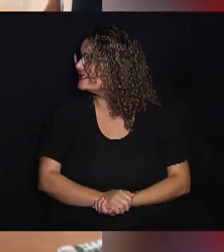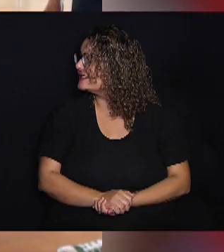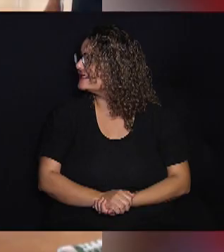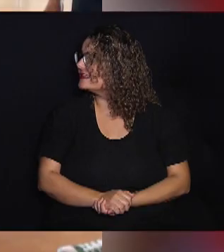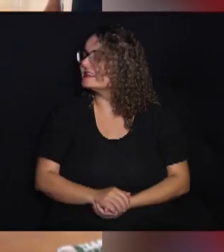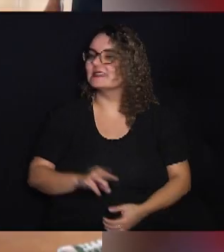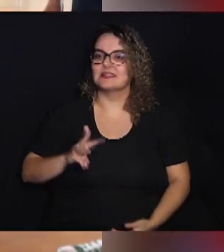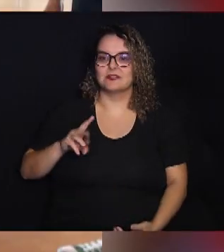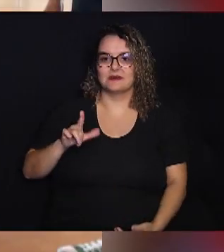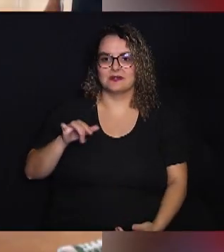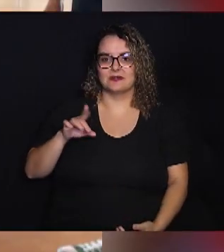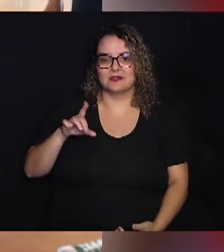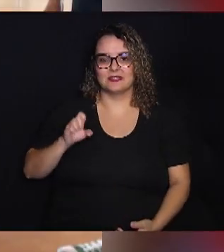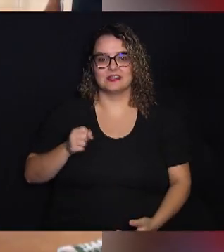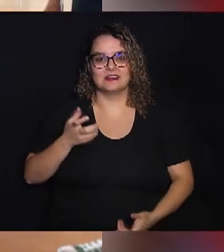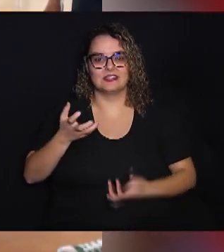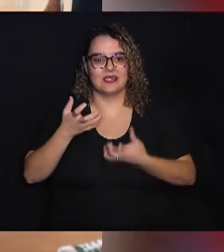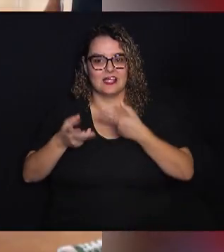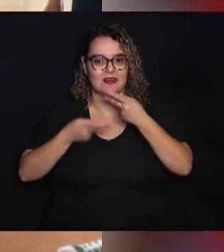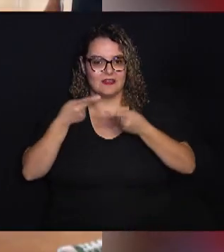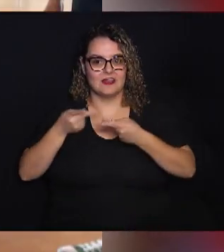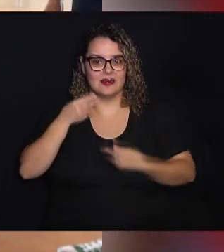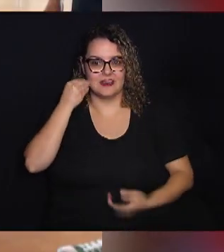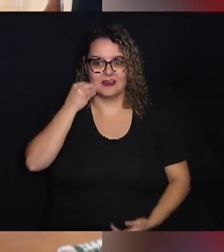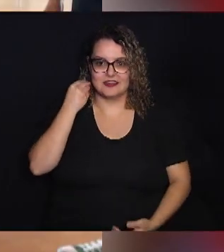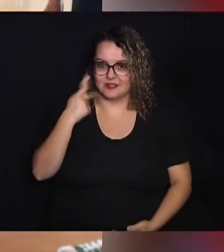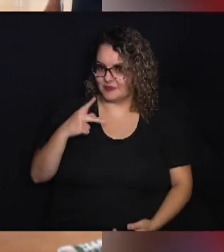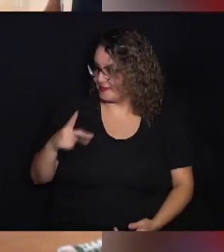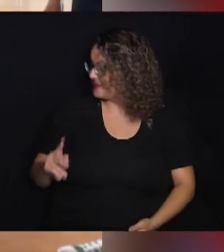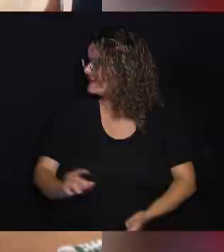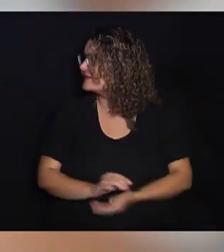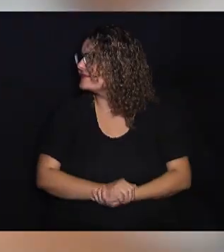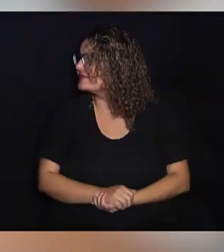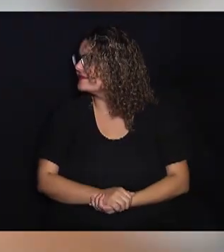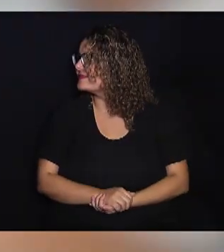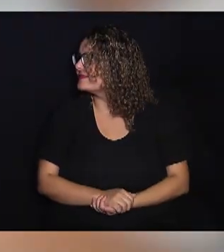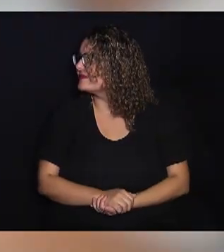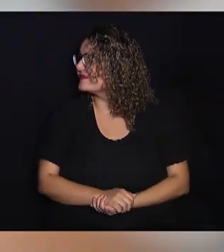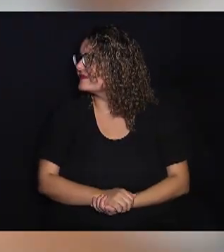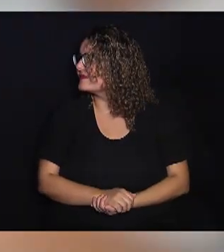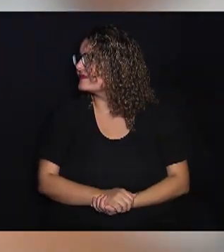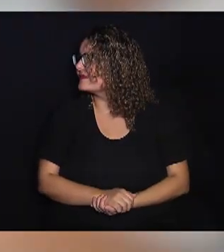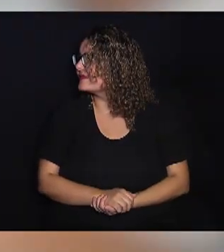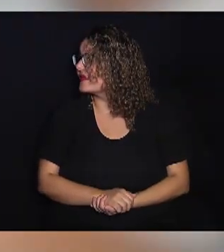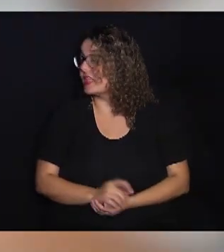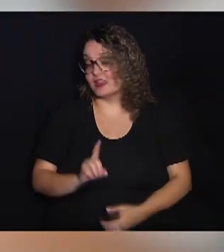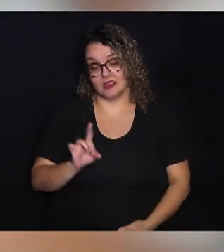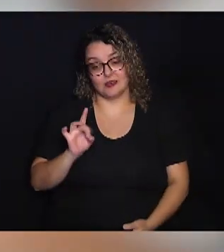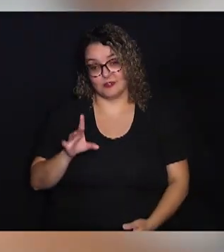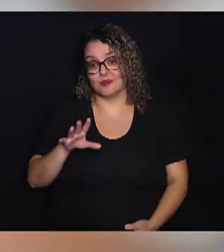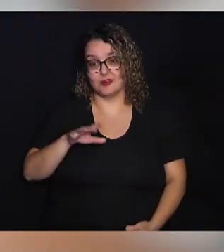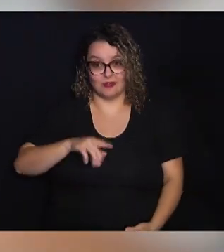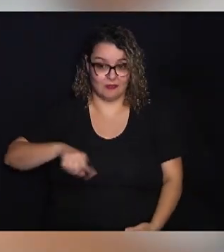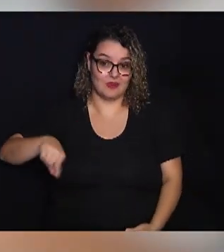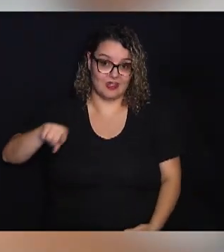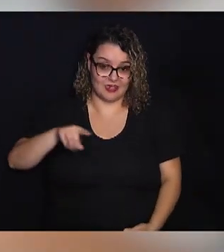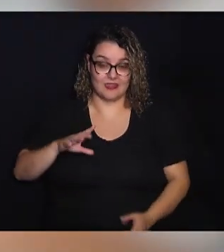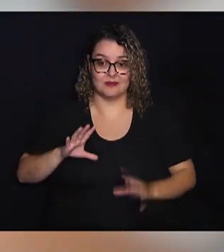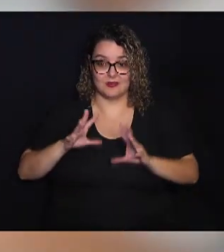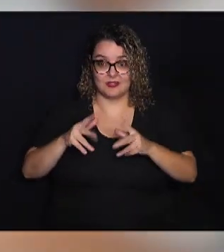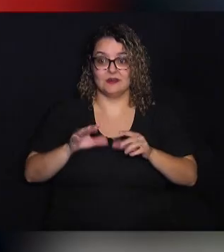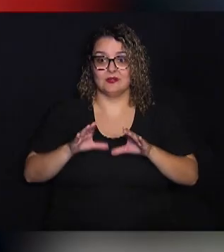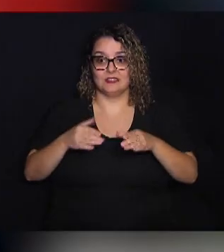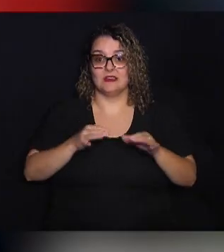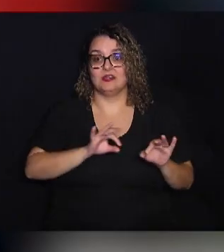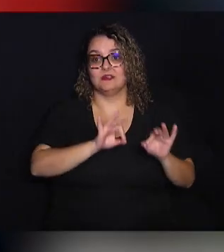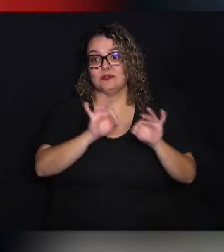Wildes, você quer comentar qual foi a experiência deles? Foi não só para eles, também para a equipe que